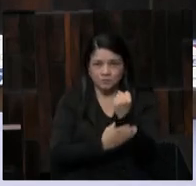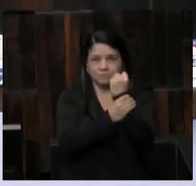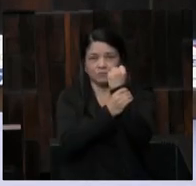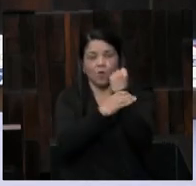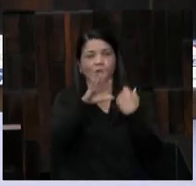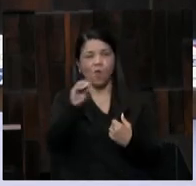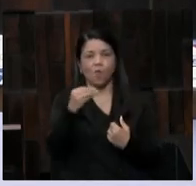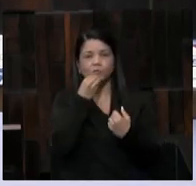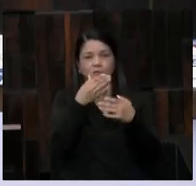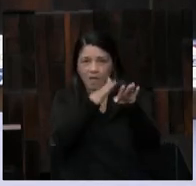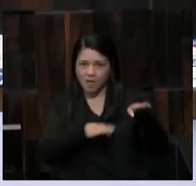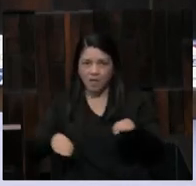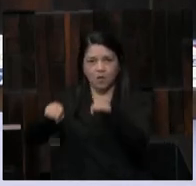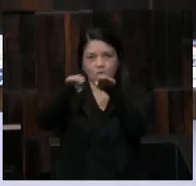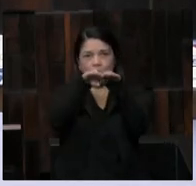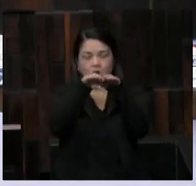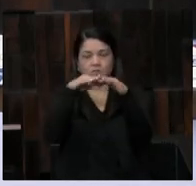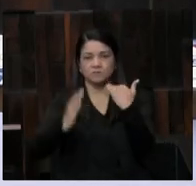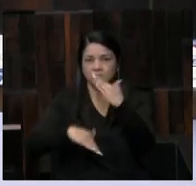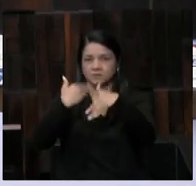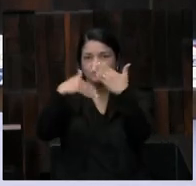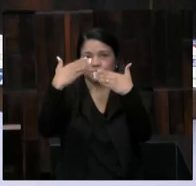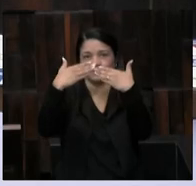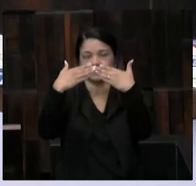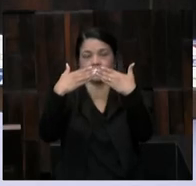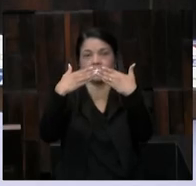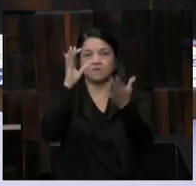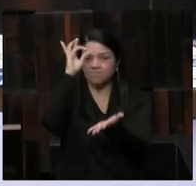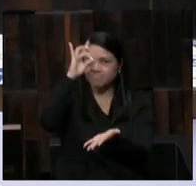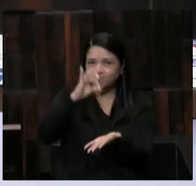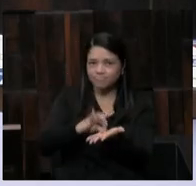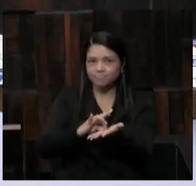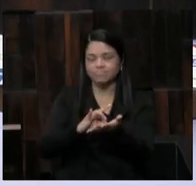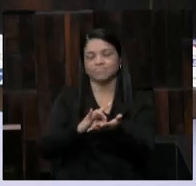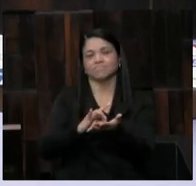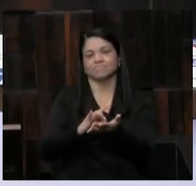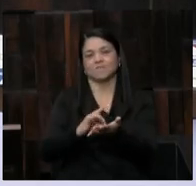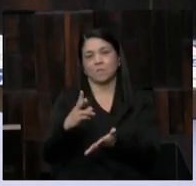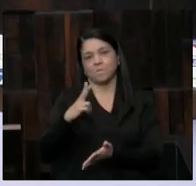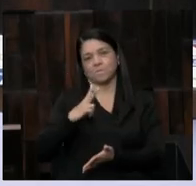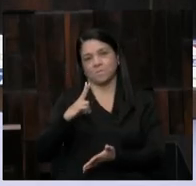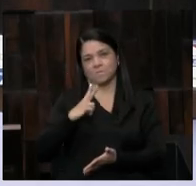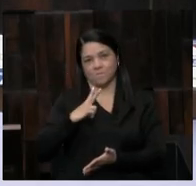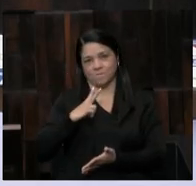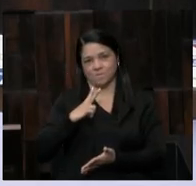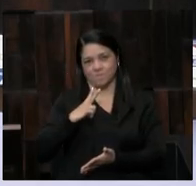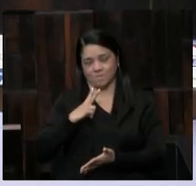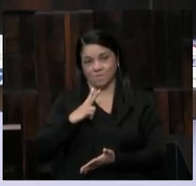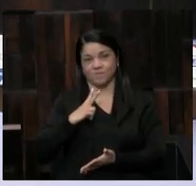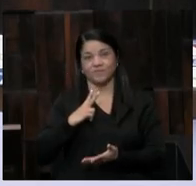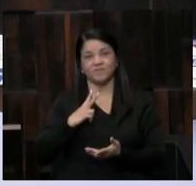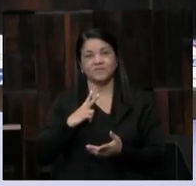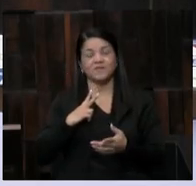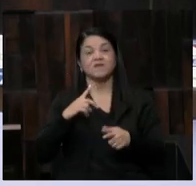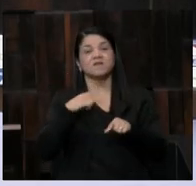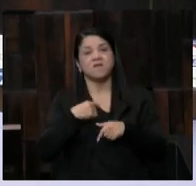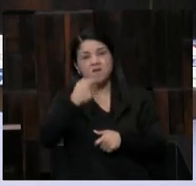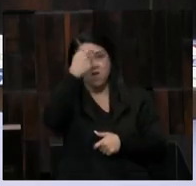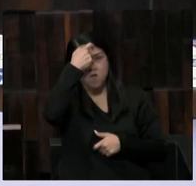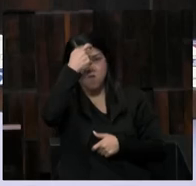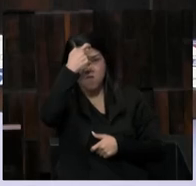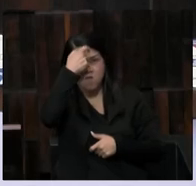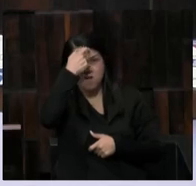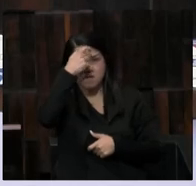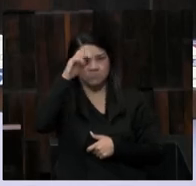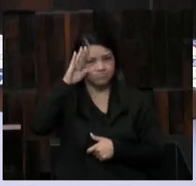oportunidades iguais de desenvolvimento e realização pessoal. É essencial que a conscientização